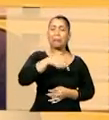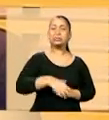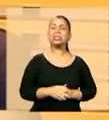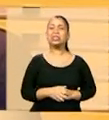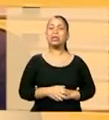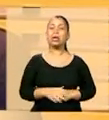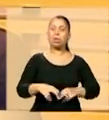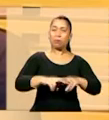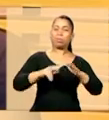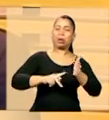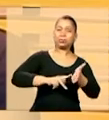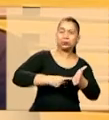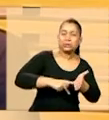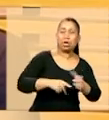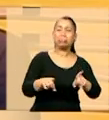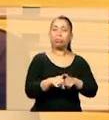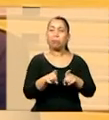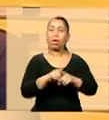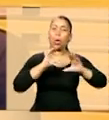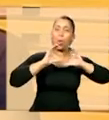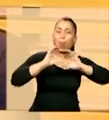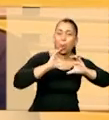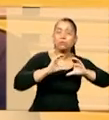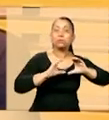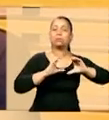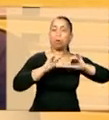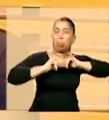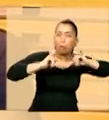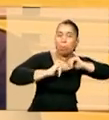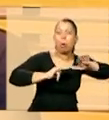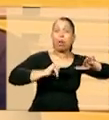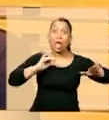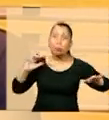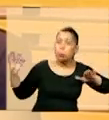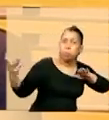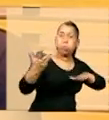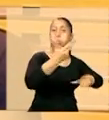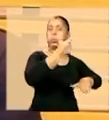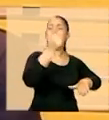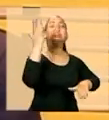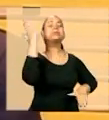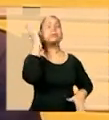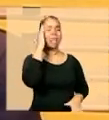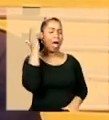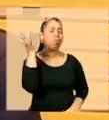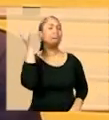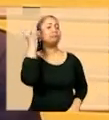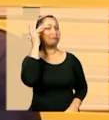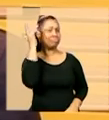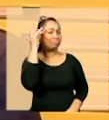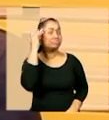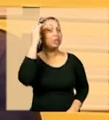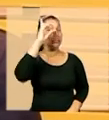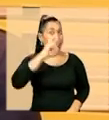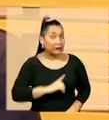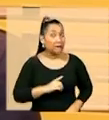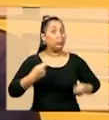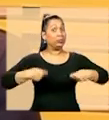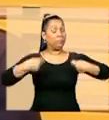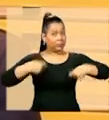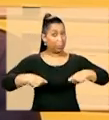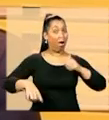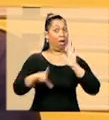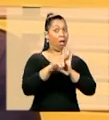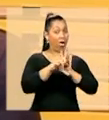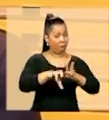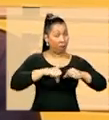atuação sindical e veículos de comunicação, eu entendo que as pessoas, de uma forma geral, têm consciência de seus direitos, de que tem que ser